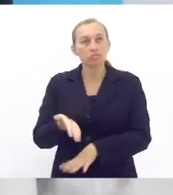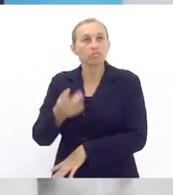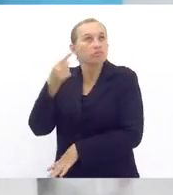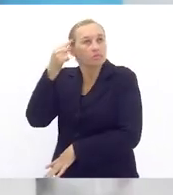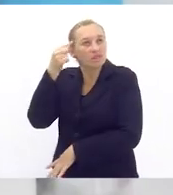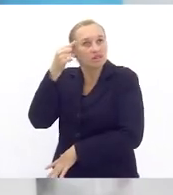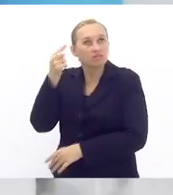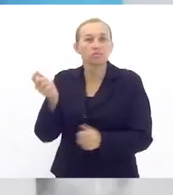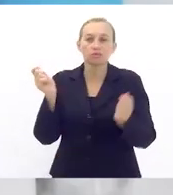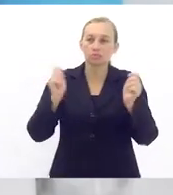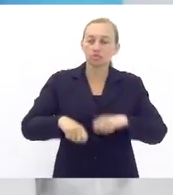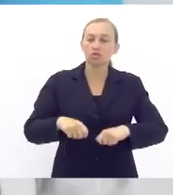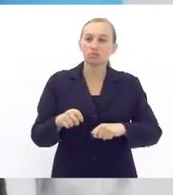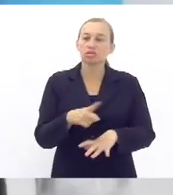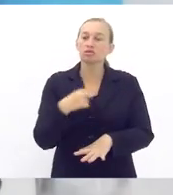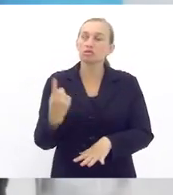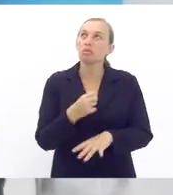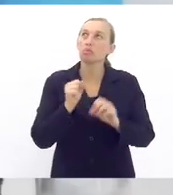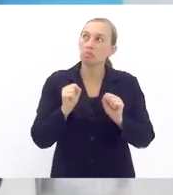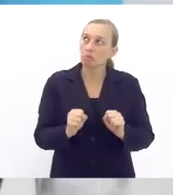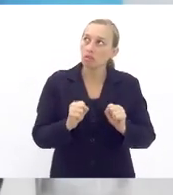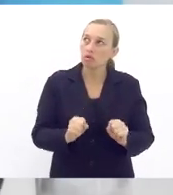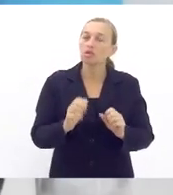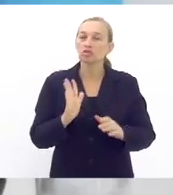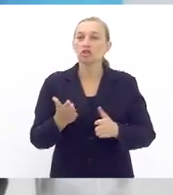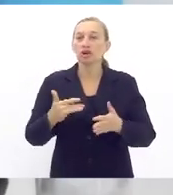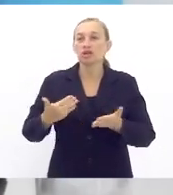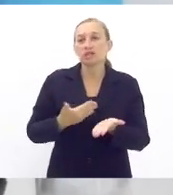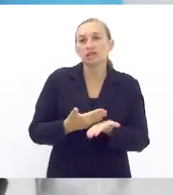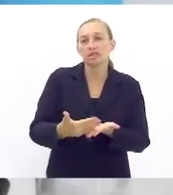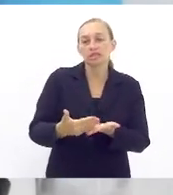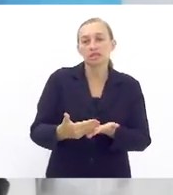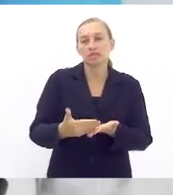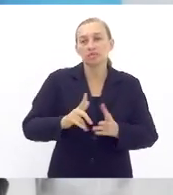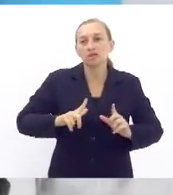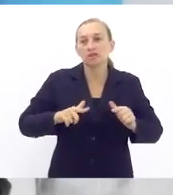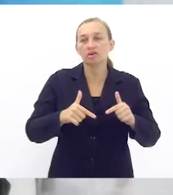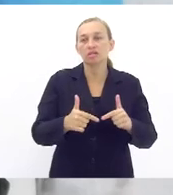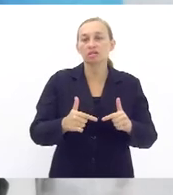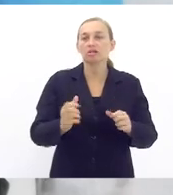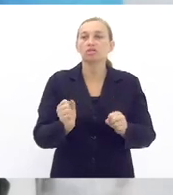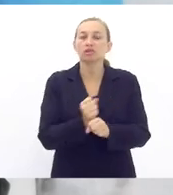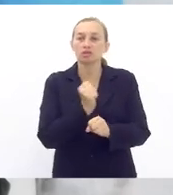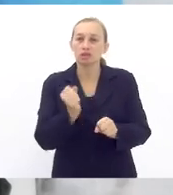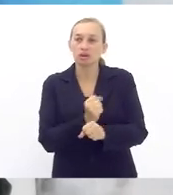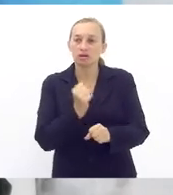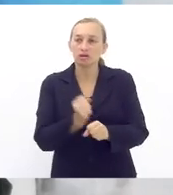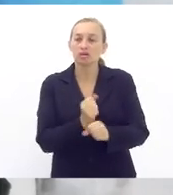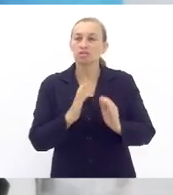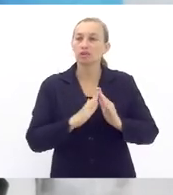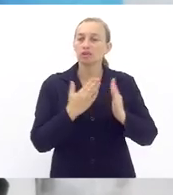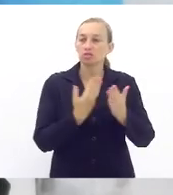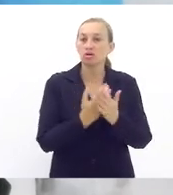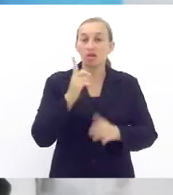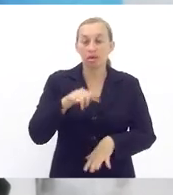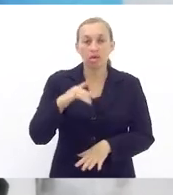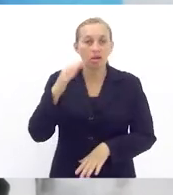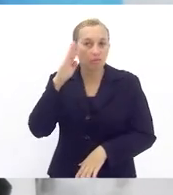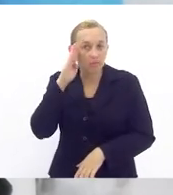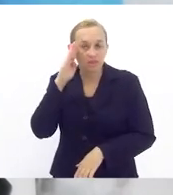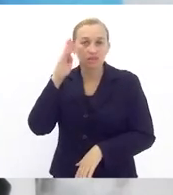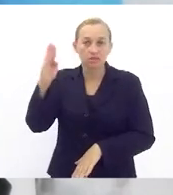na possibilidade da gente poder já começar a fazer ações de obra nessa escola que é tão importante